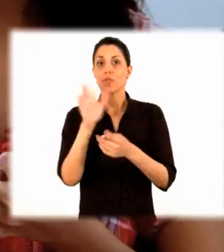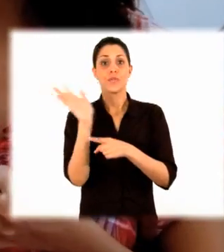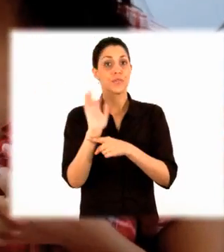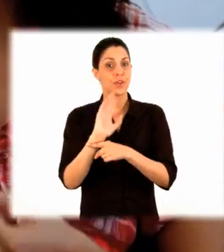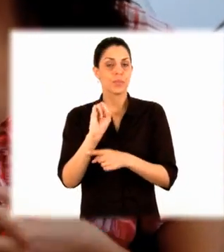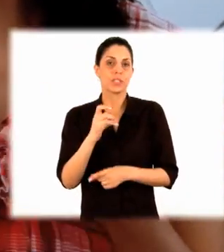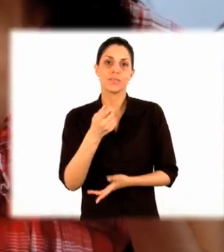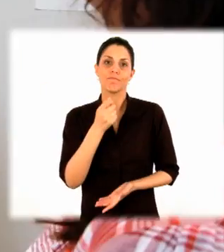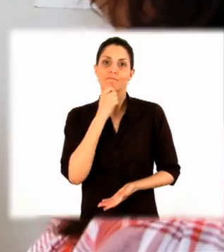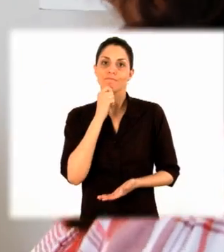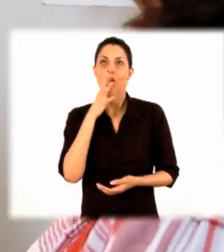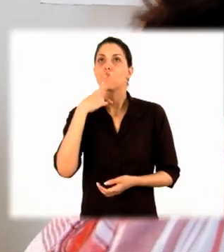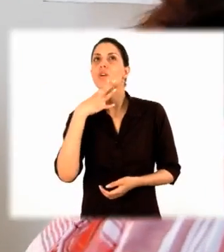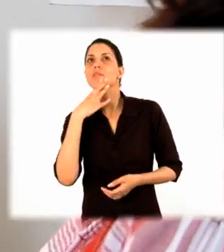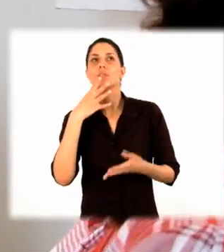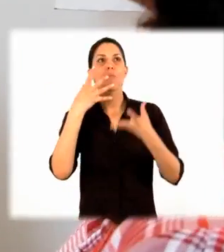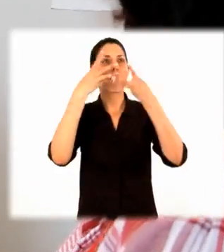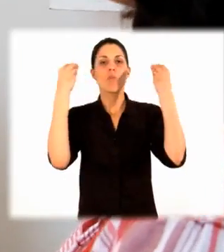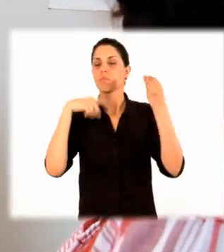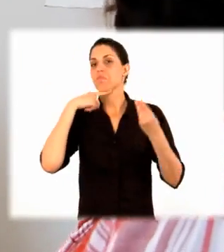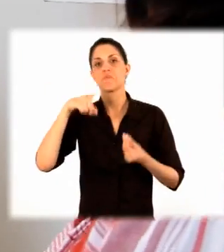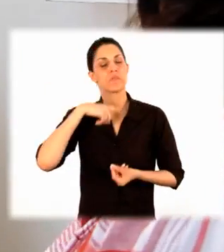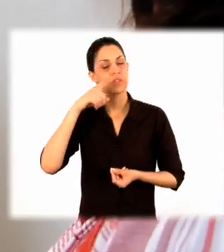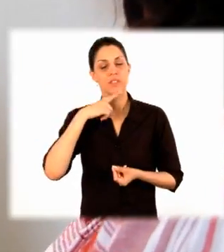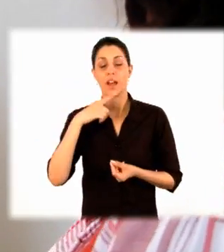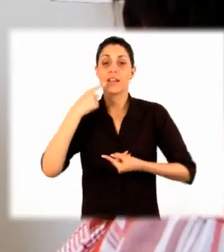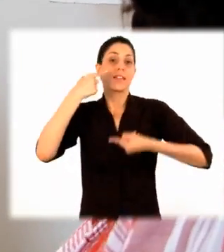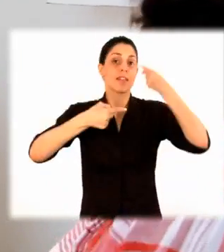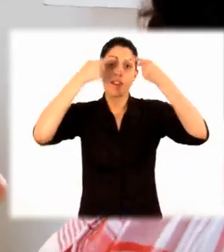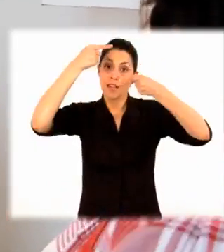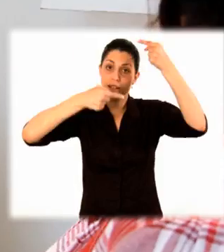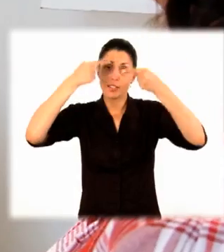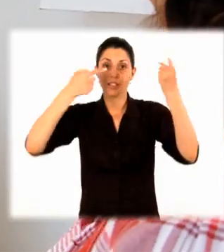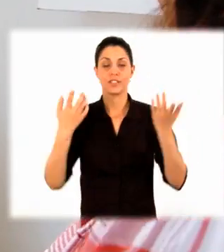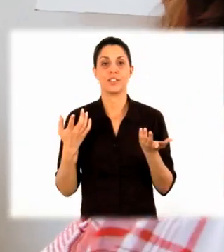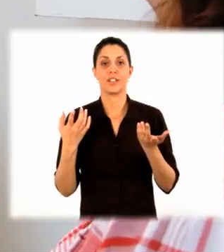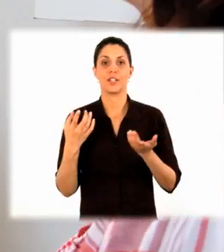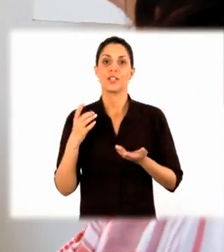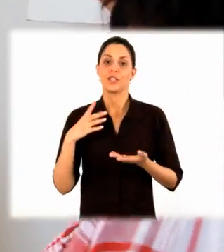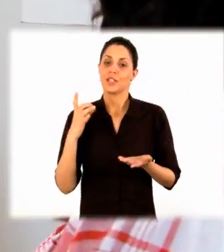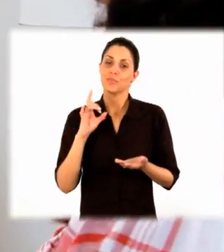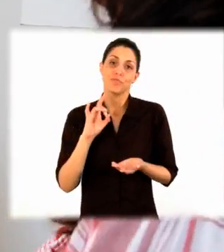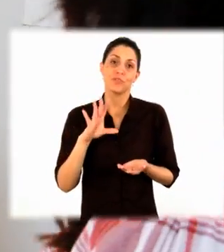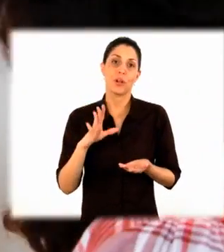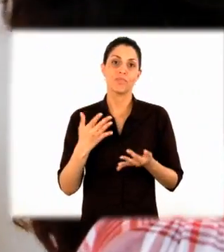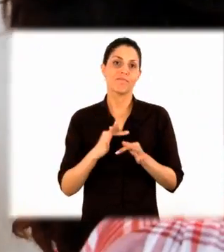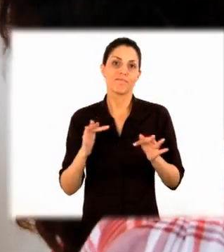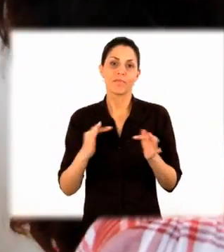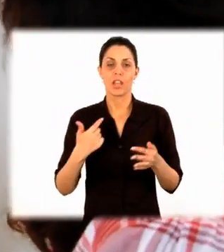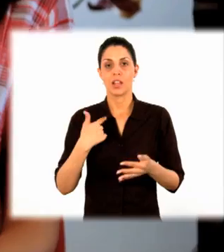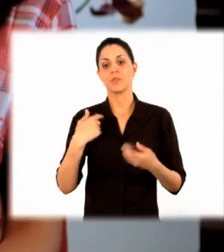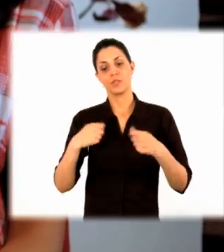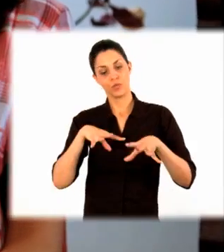assistir muitos filmes. Se você não tem esse conhecimento, você não vai conseguir fazer uma crítica, seu texto vai ficar mais